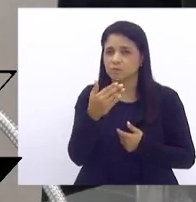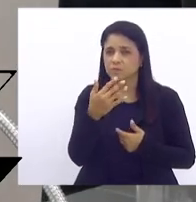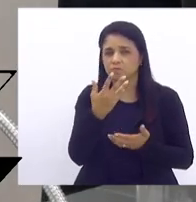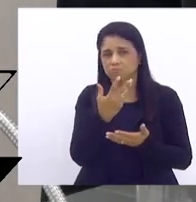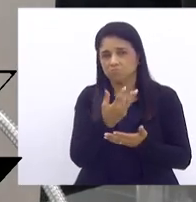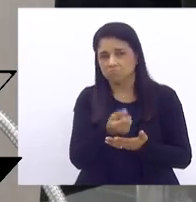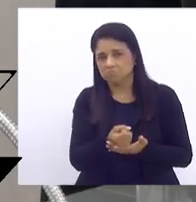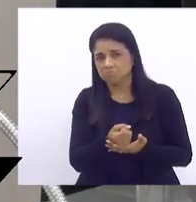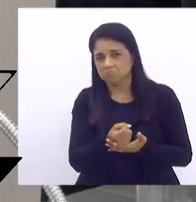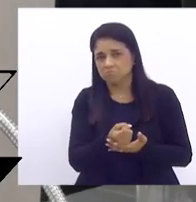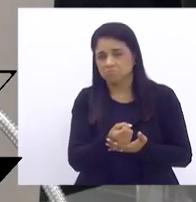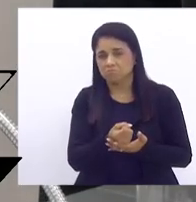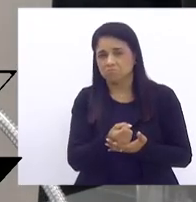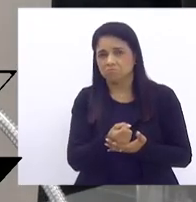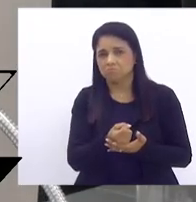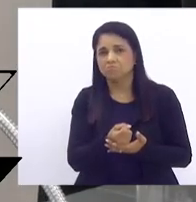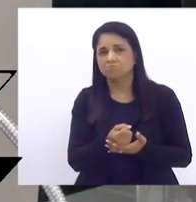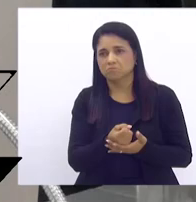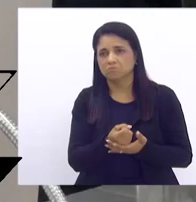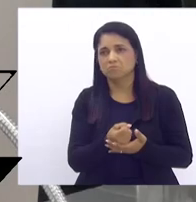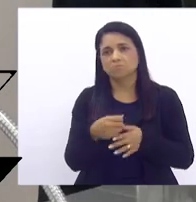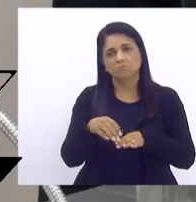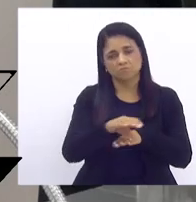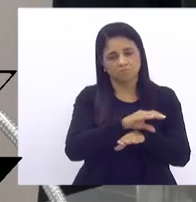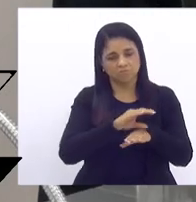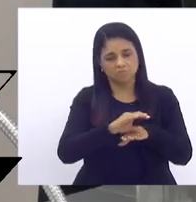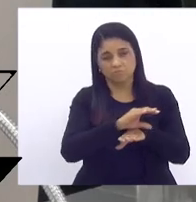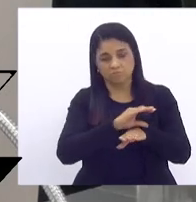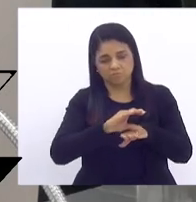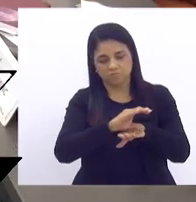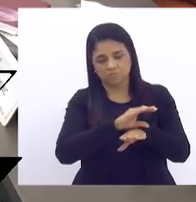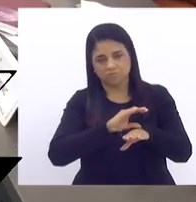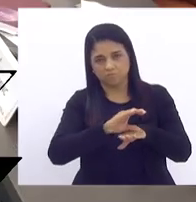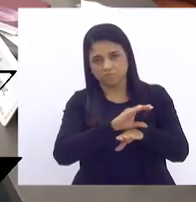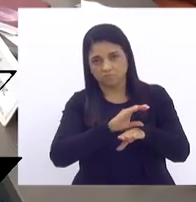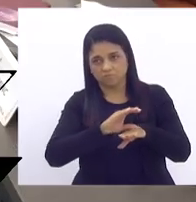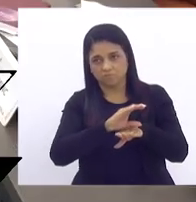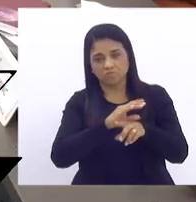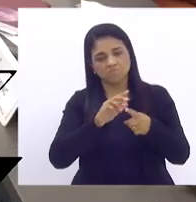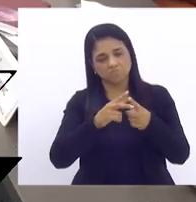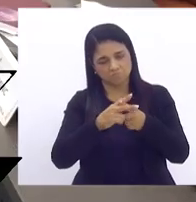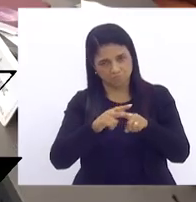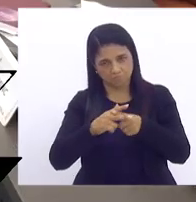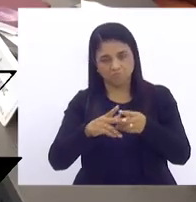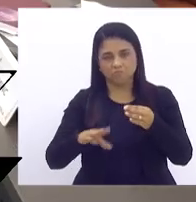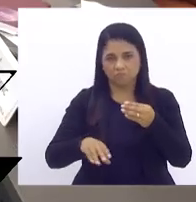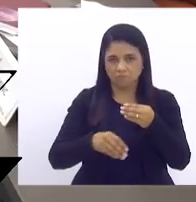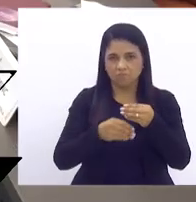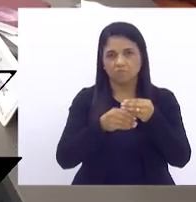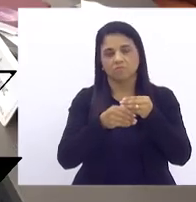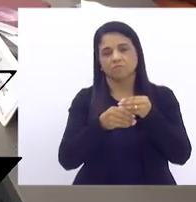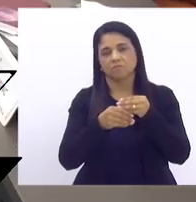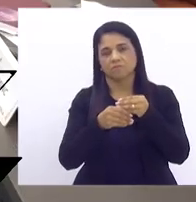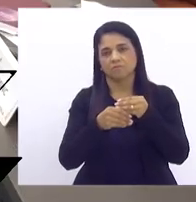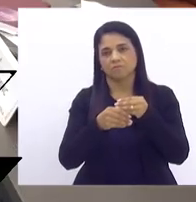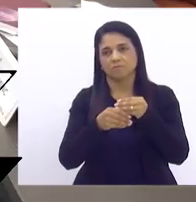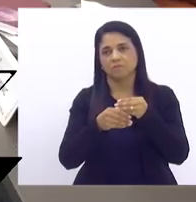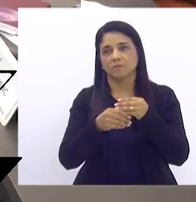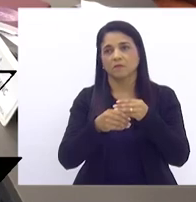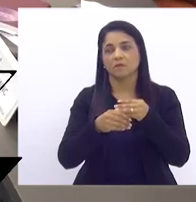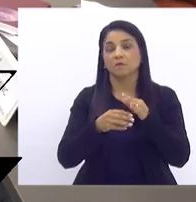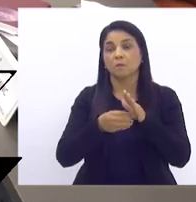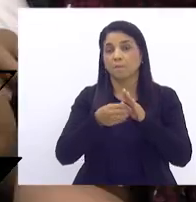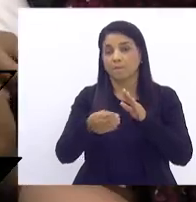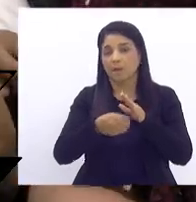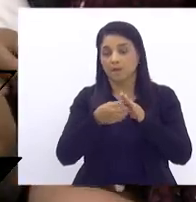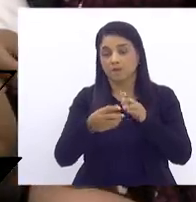essa... Perfeito. Feita. Constitucionalidade com emenda. Feita a correção, constitucionalidade com emenda, senhor perfeito. Presidente. Então, o parecer corrigido